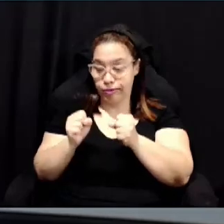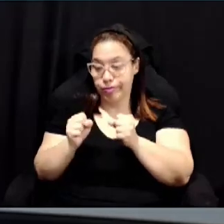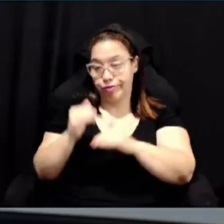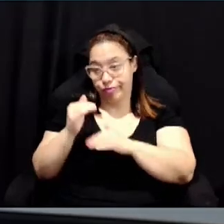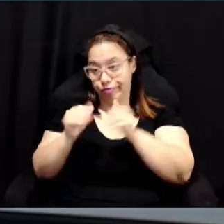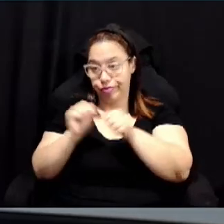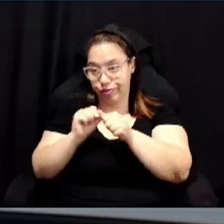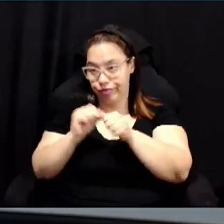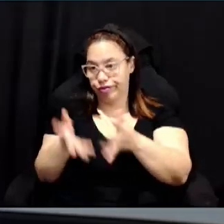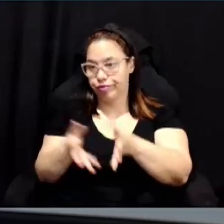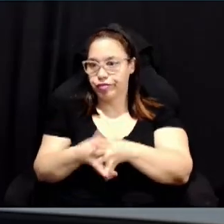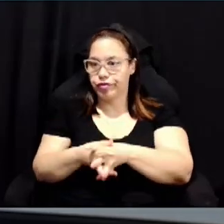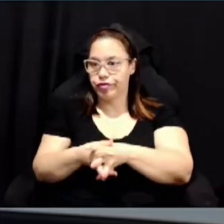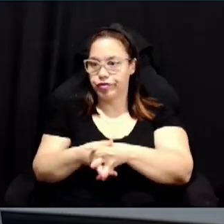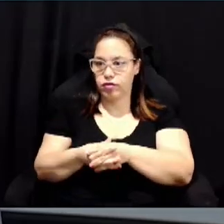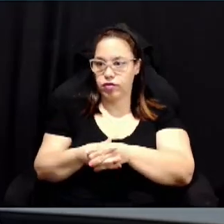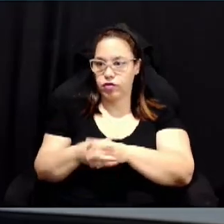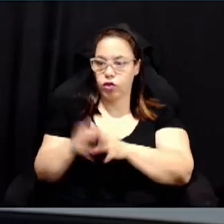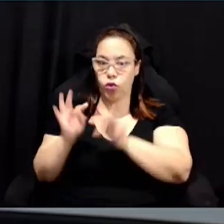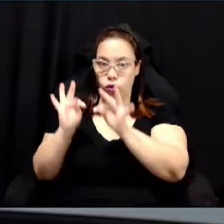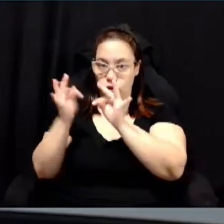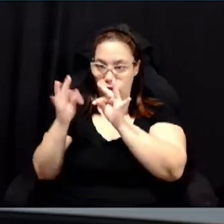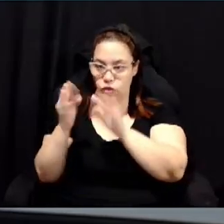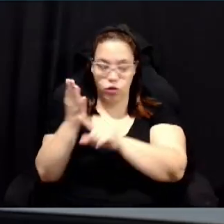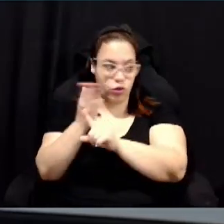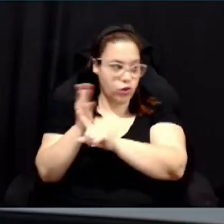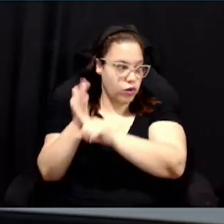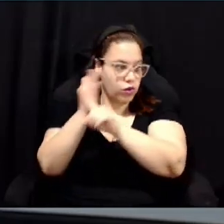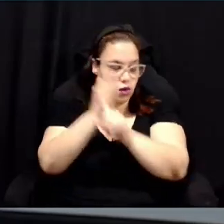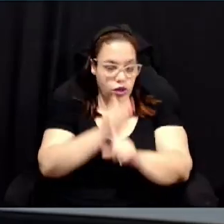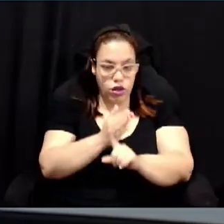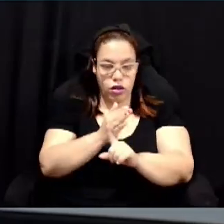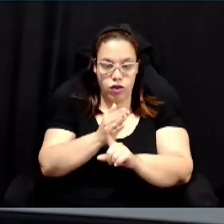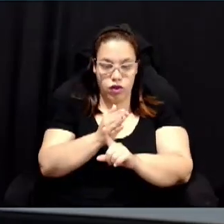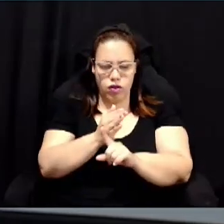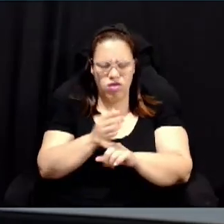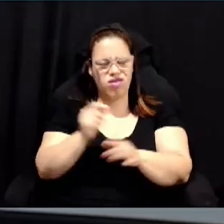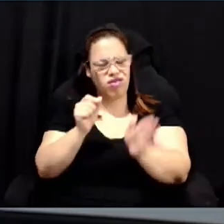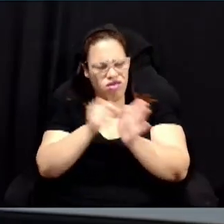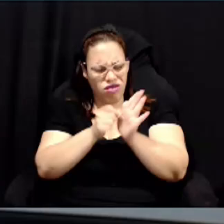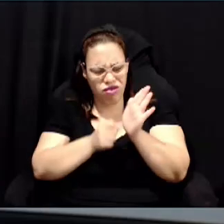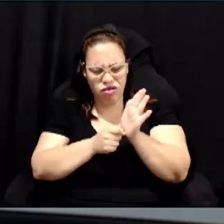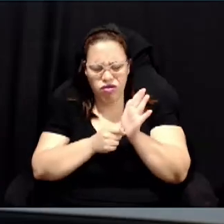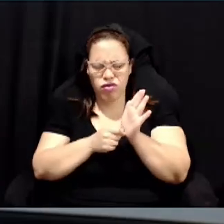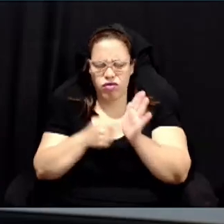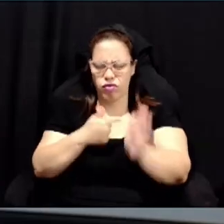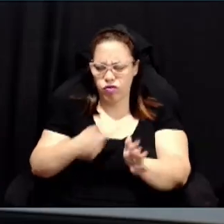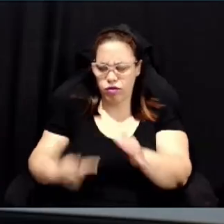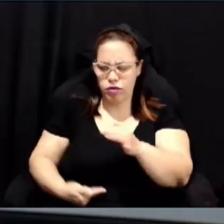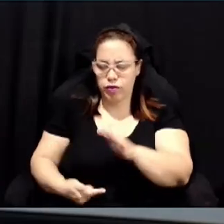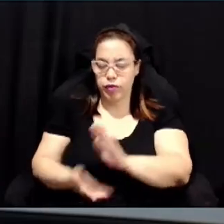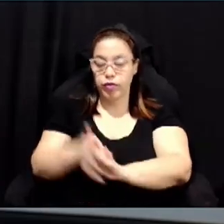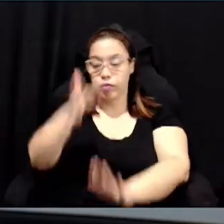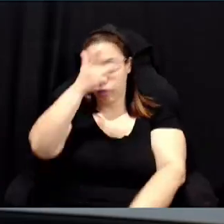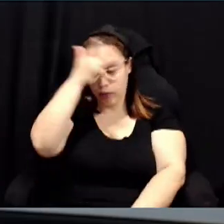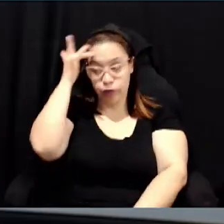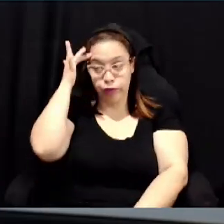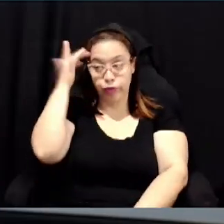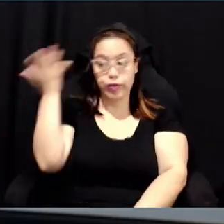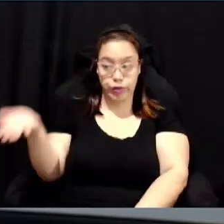requisitos em termos tecnológicos, em termos de conformidade, de governança, em termos de pessoas, em